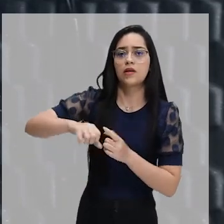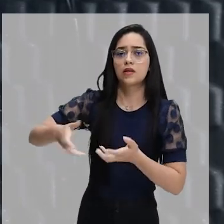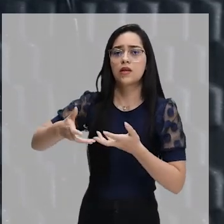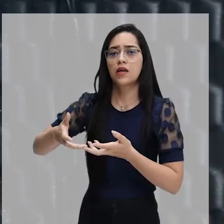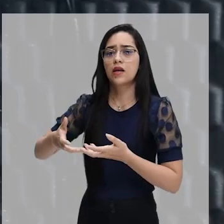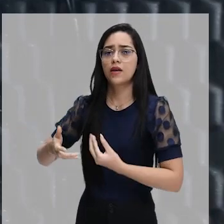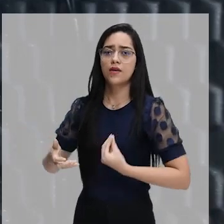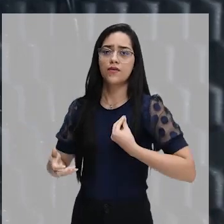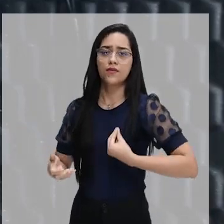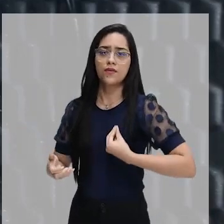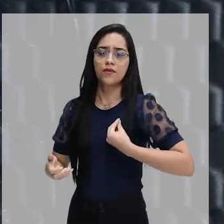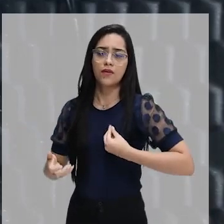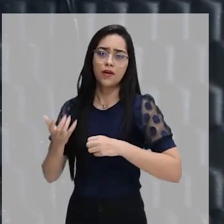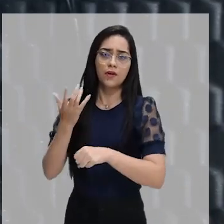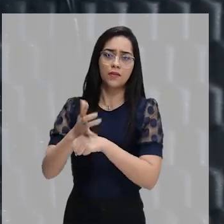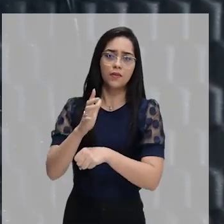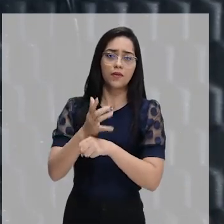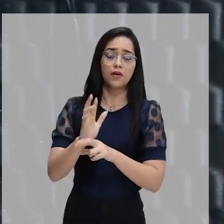viver